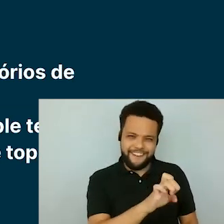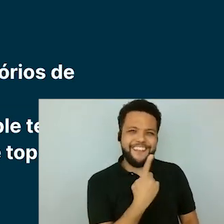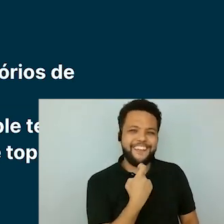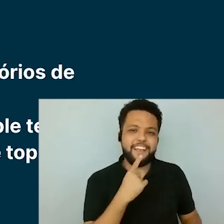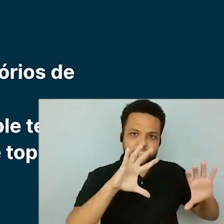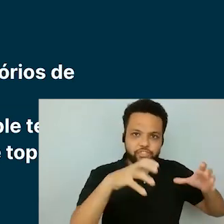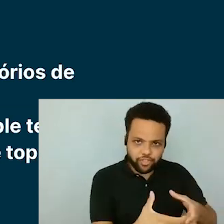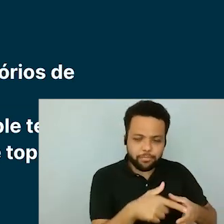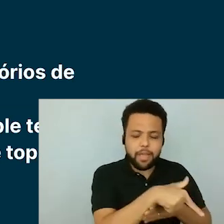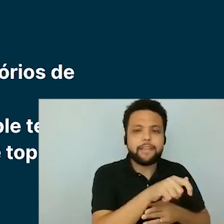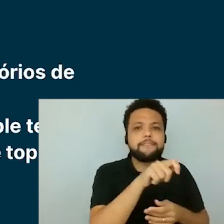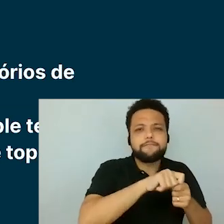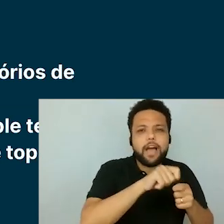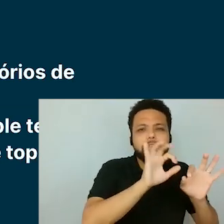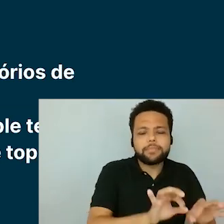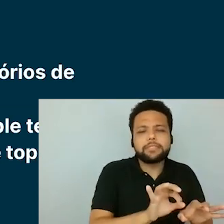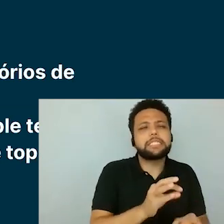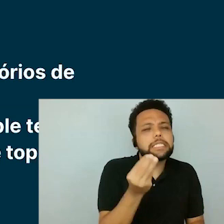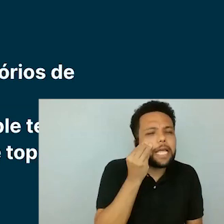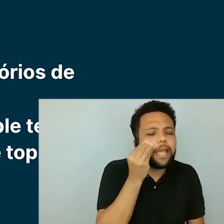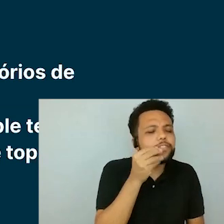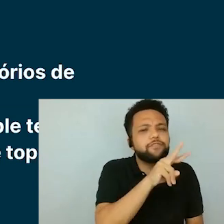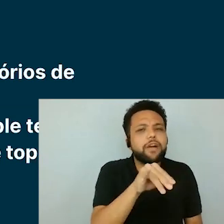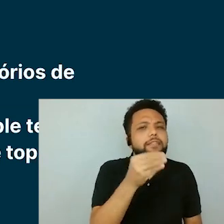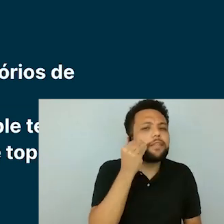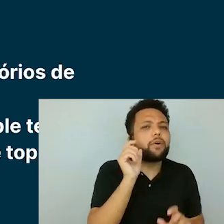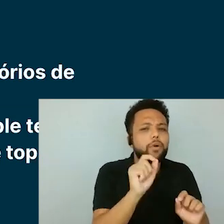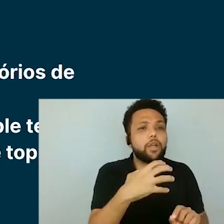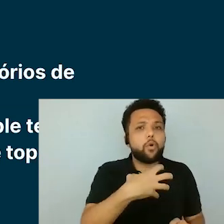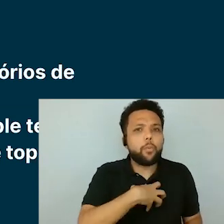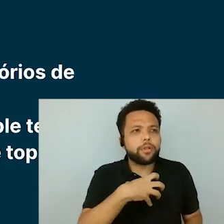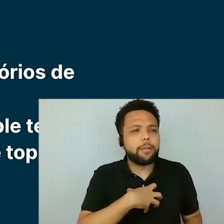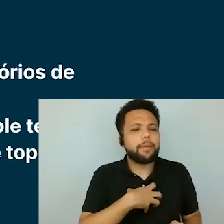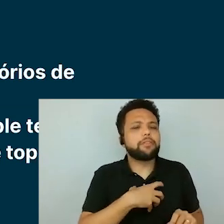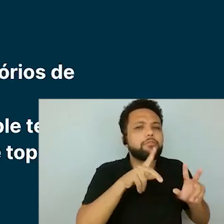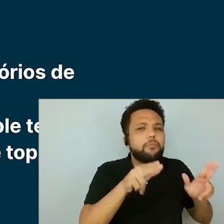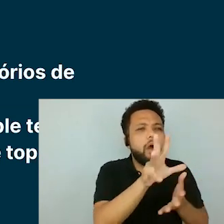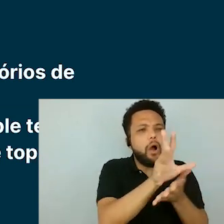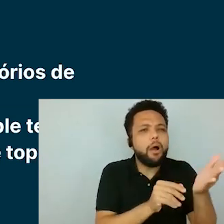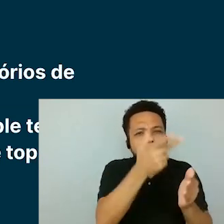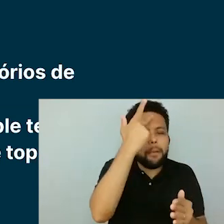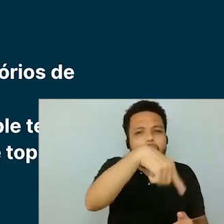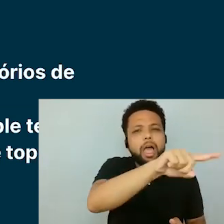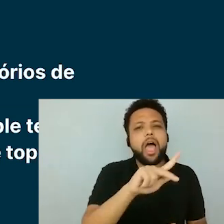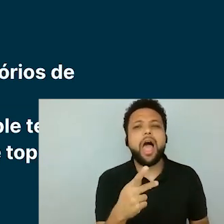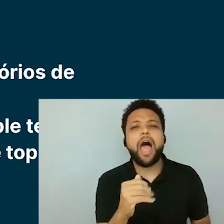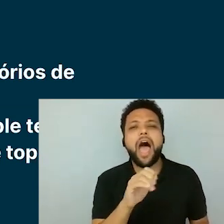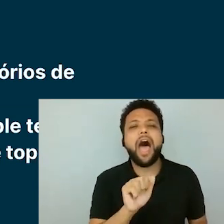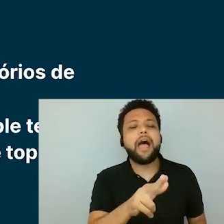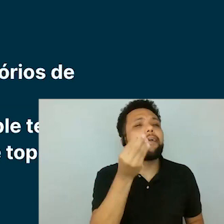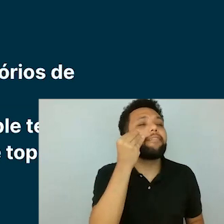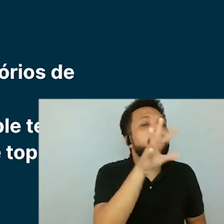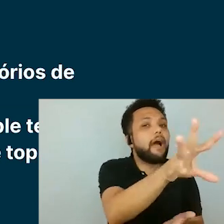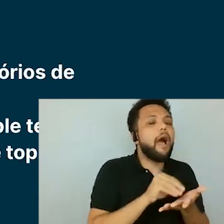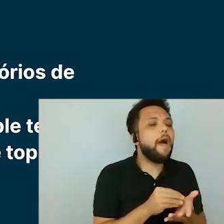pen test. Eles vão tentar reproduzir comportamentos de hackers. E o Blue Team são aqueles que vão se defender, né,